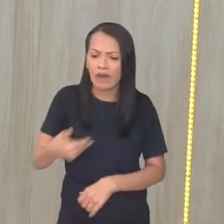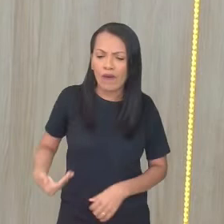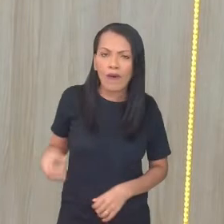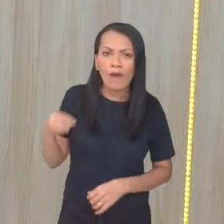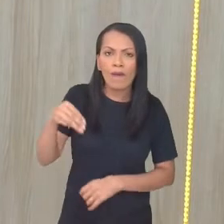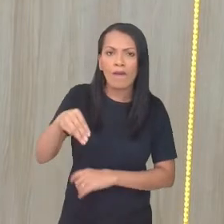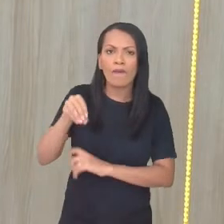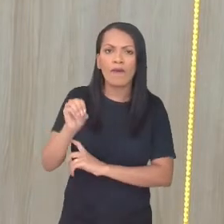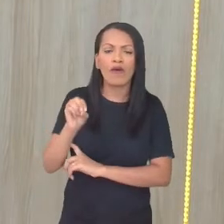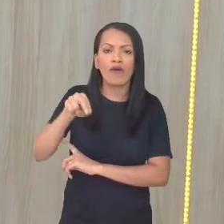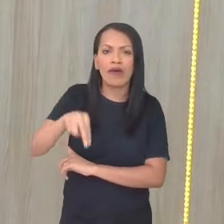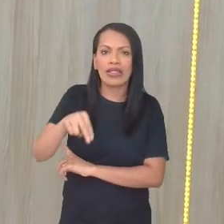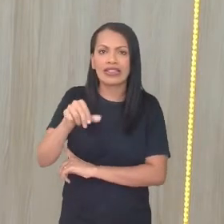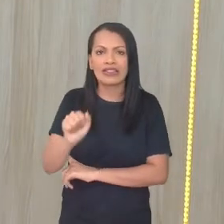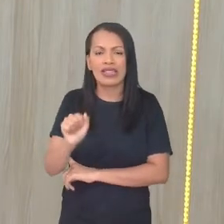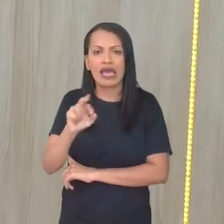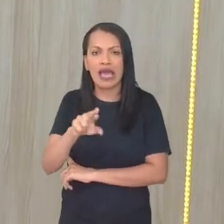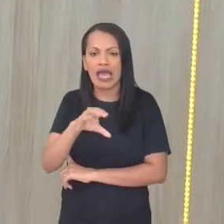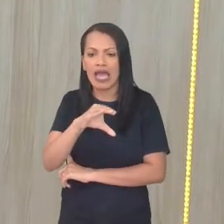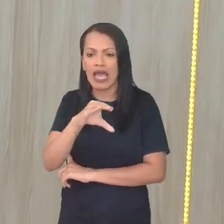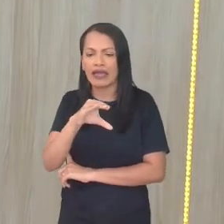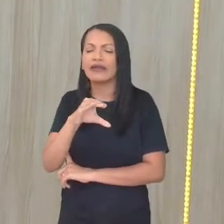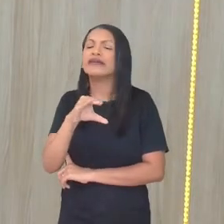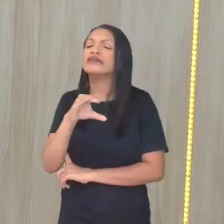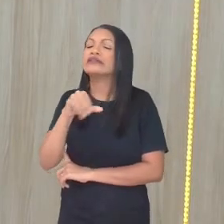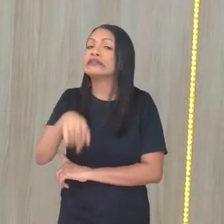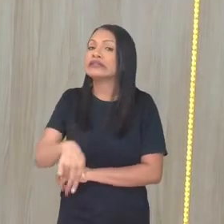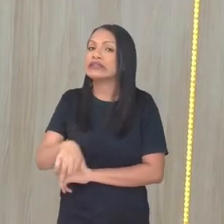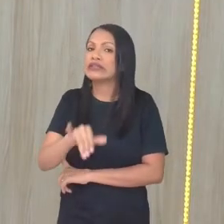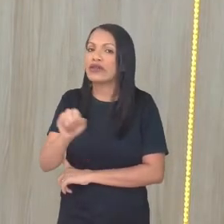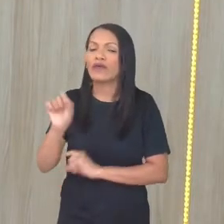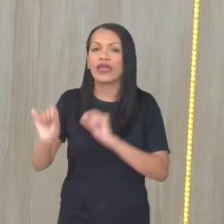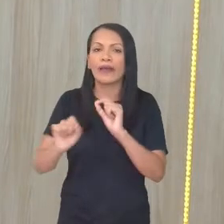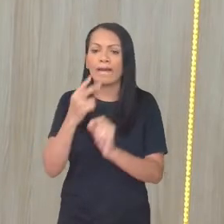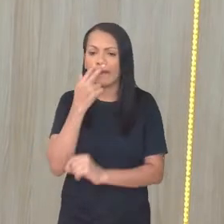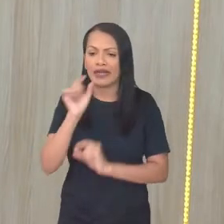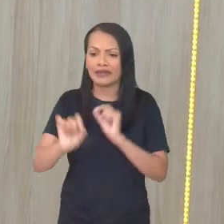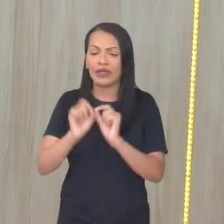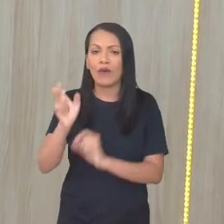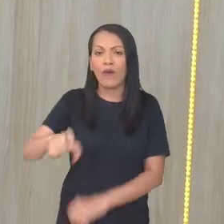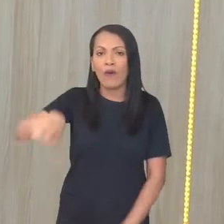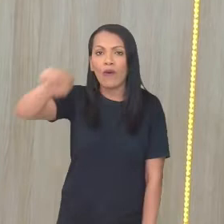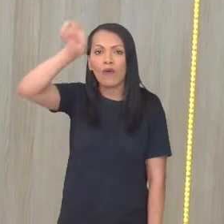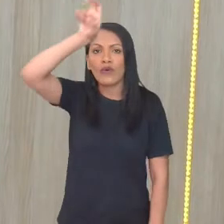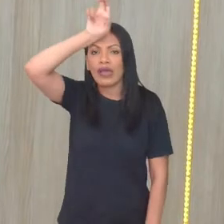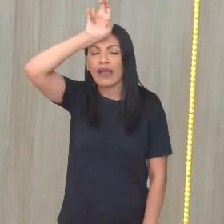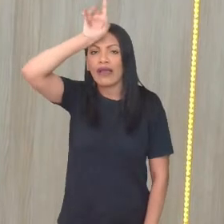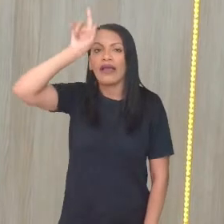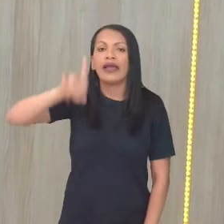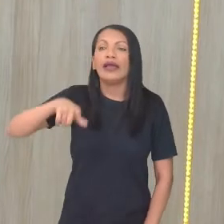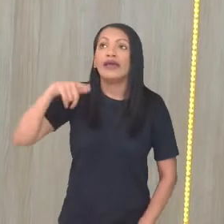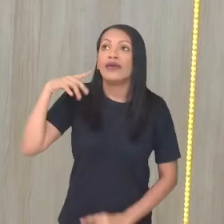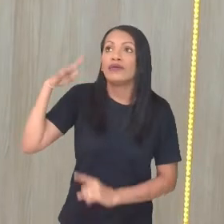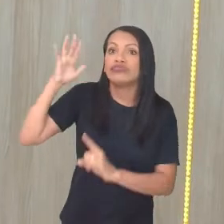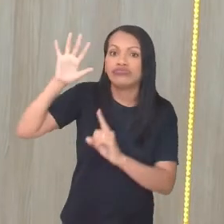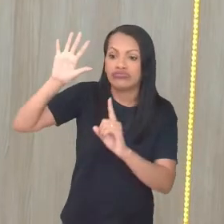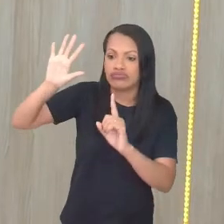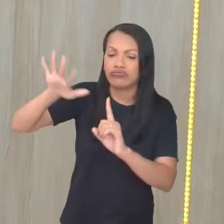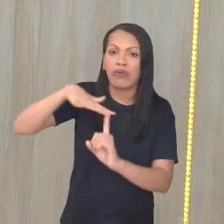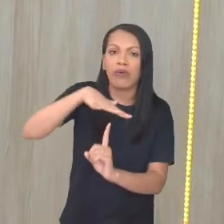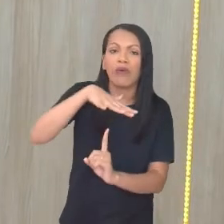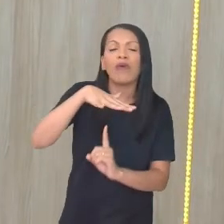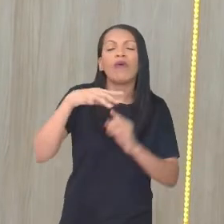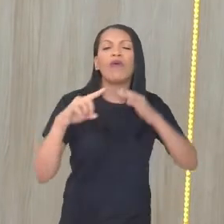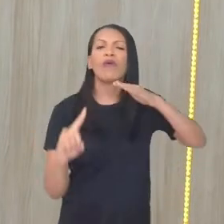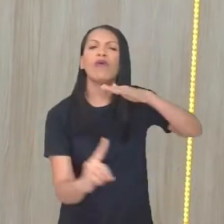monarquia teocrática, né? O rei, ele era considerado um deus vivo na terra, né? Era o todo-poderoso,